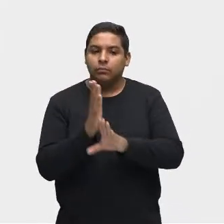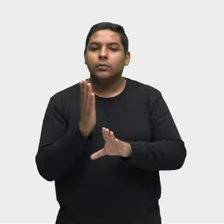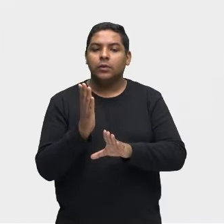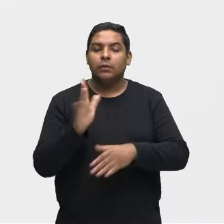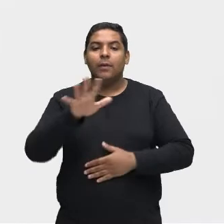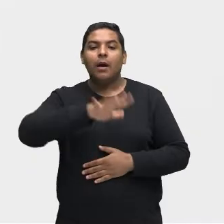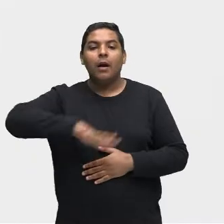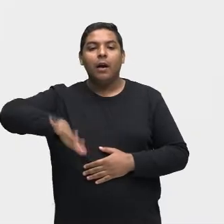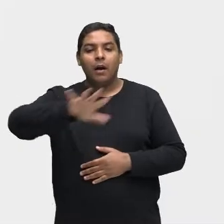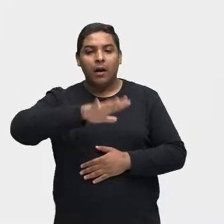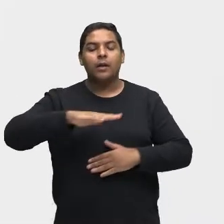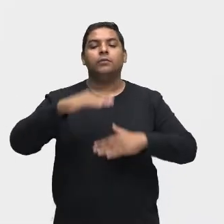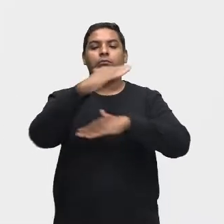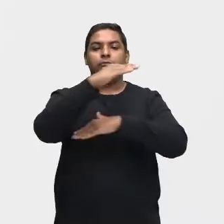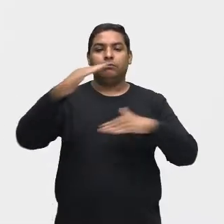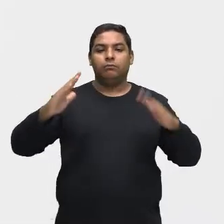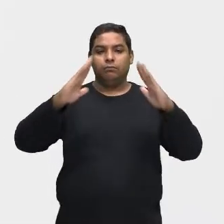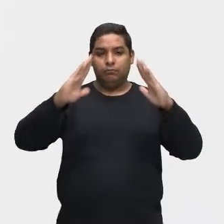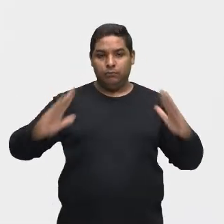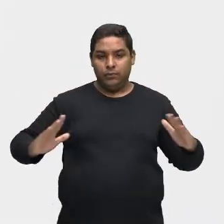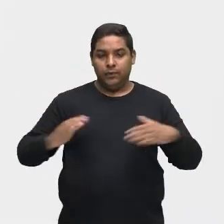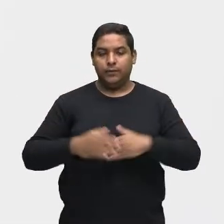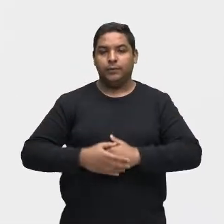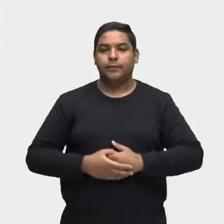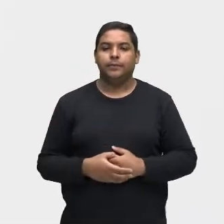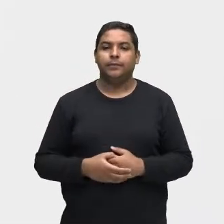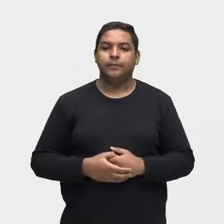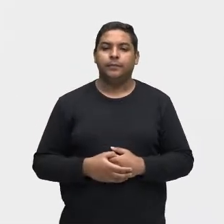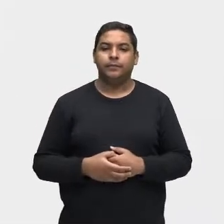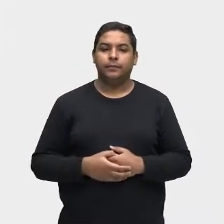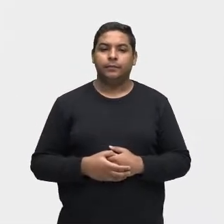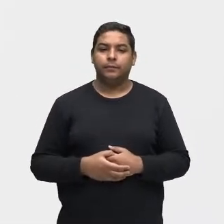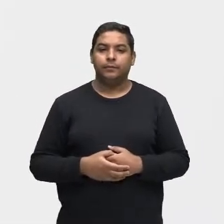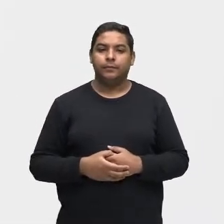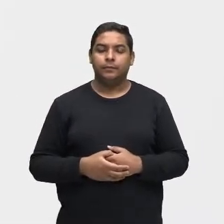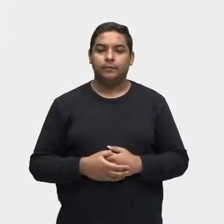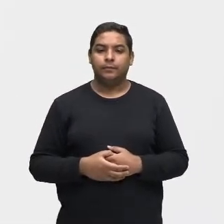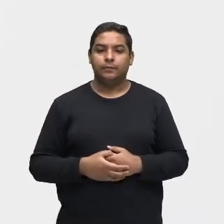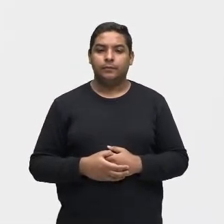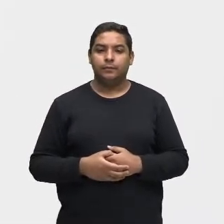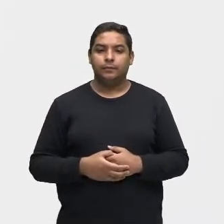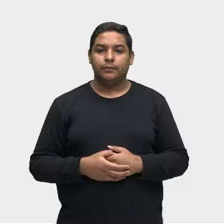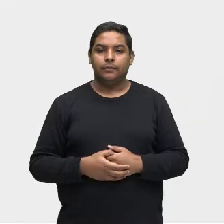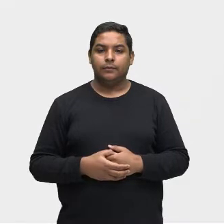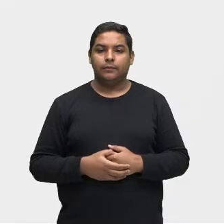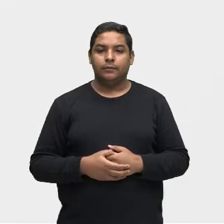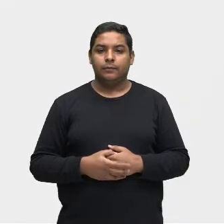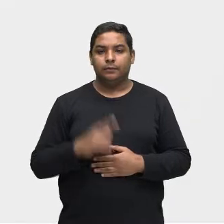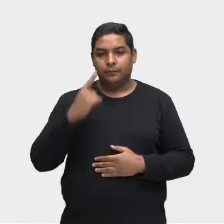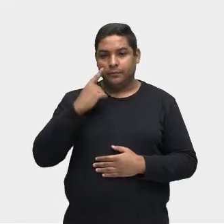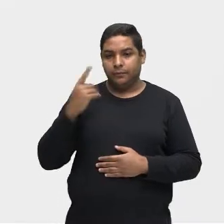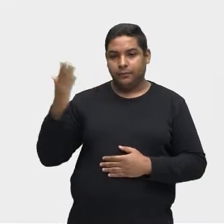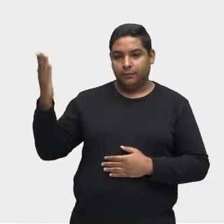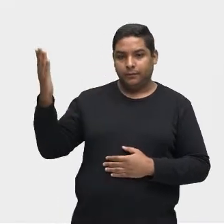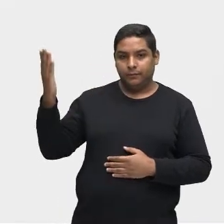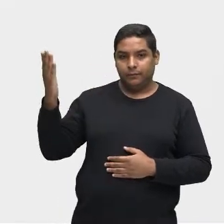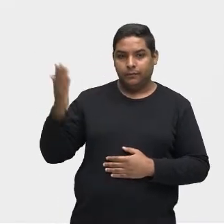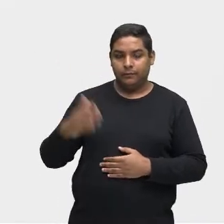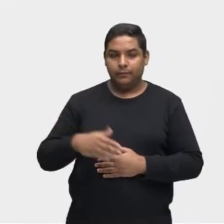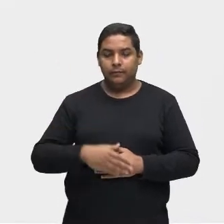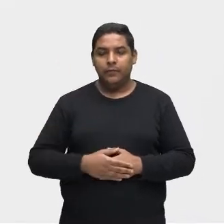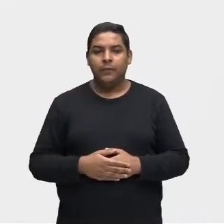um trapézio. Então olha só. Determine a área do trapézio a seguir. Ó, para